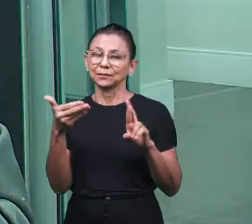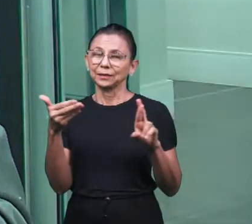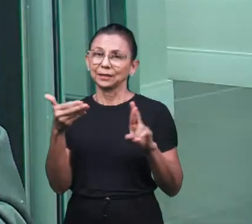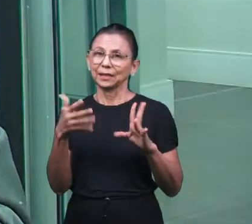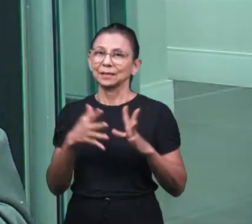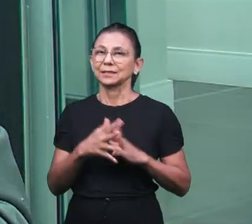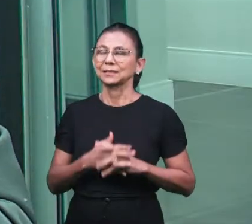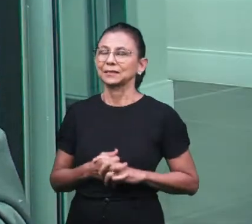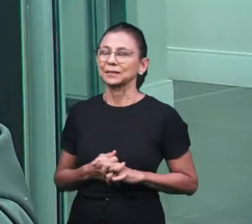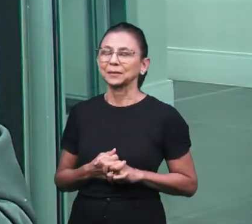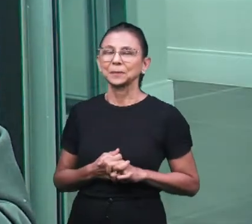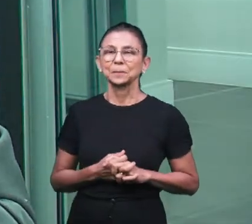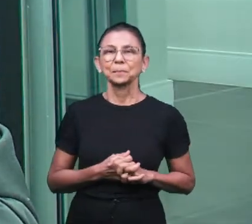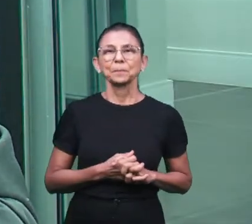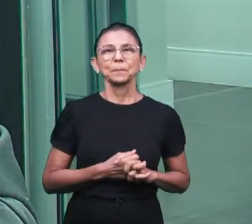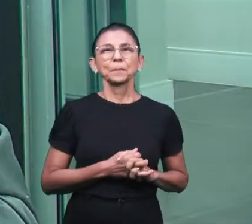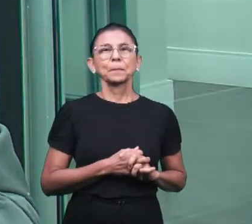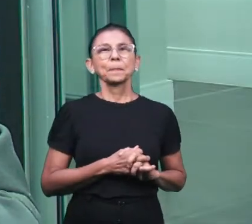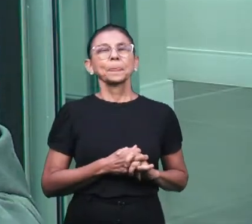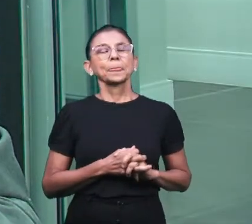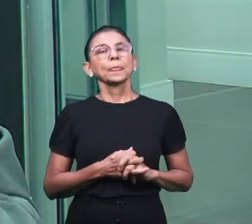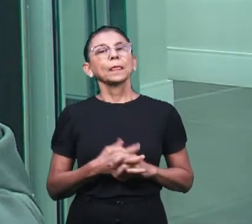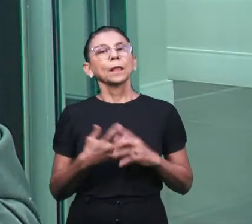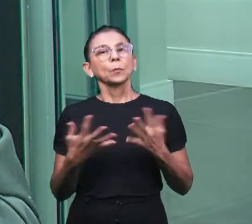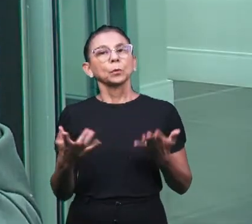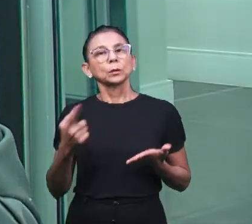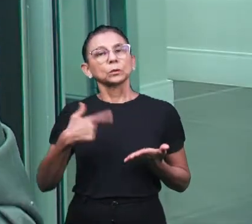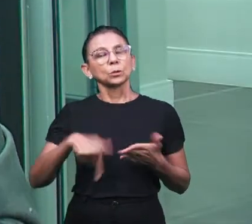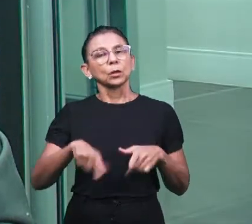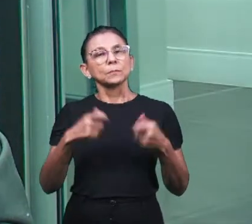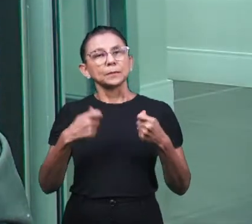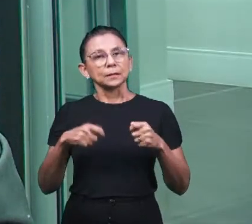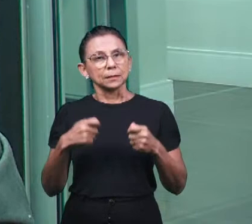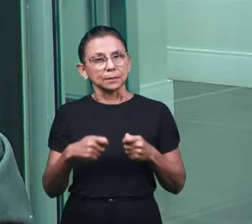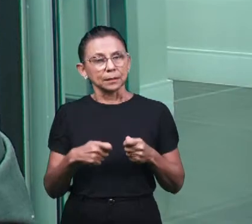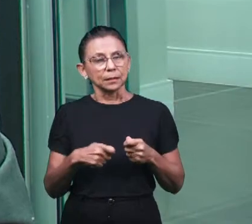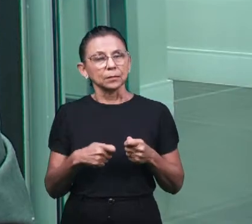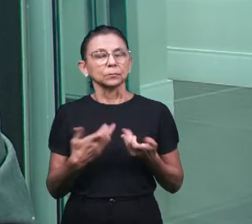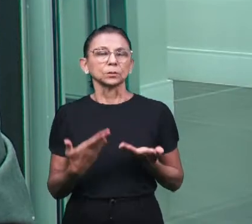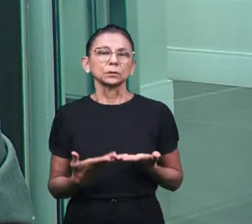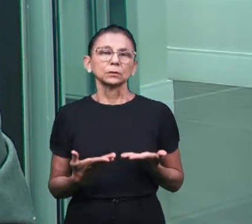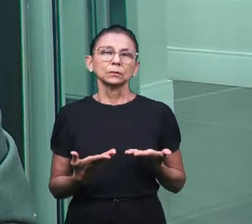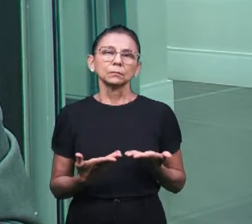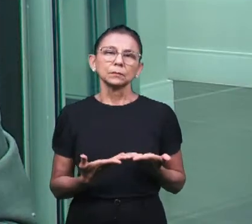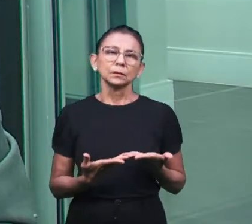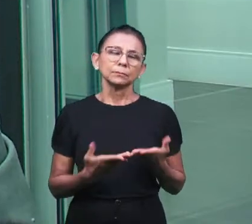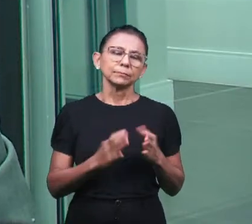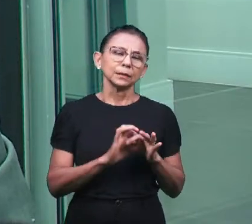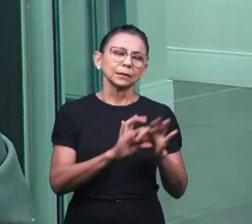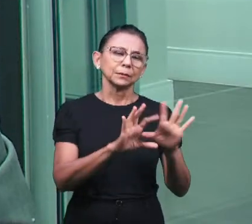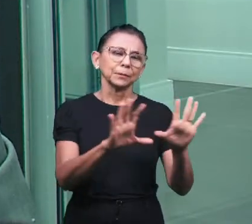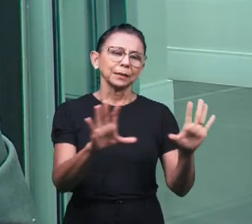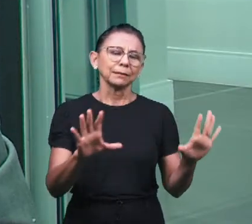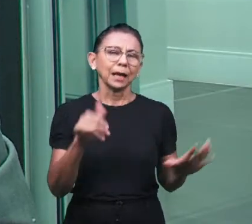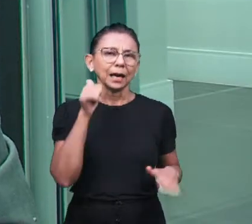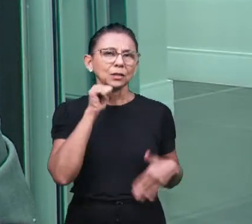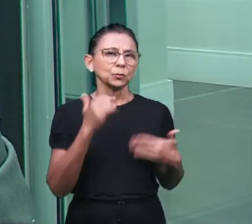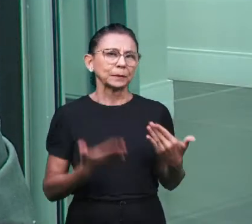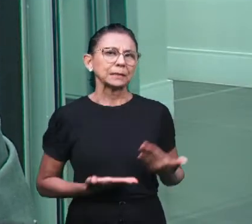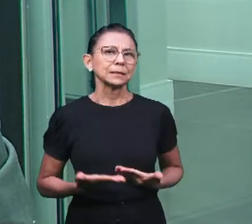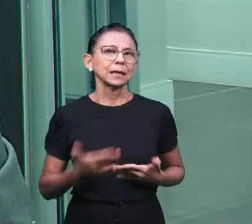ministério tem que dar, né, para que as irmãs possam se posicionar. Porque elas são muito, eu